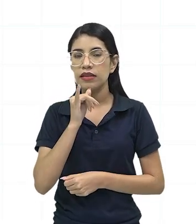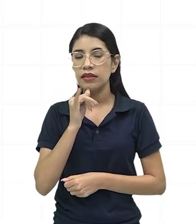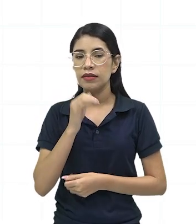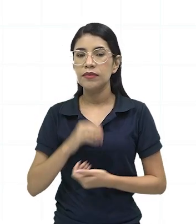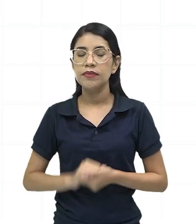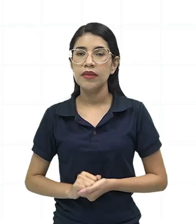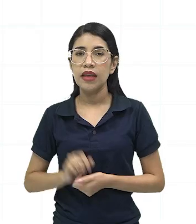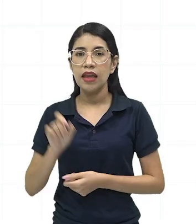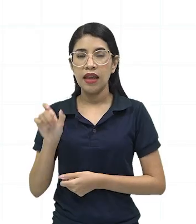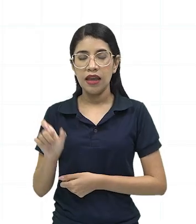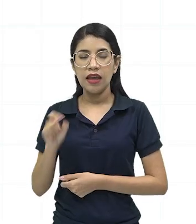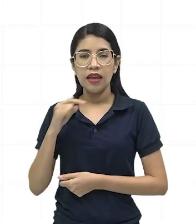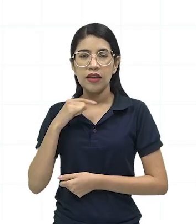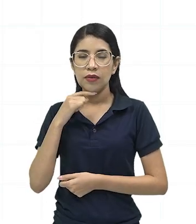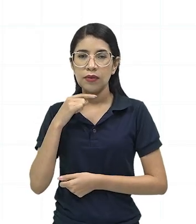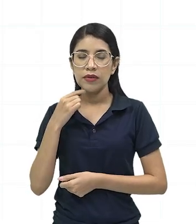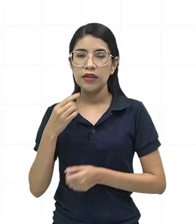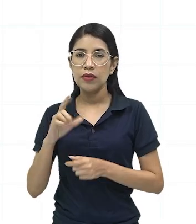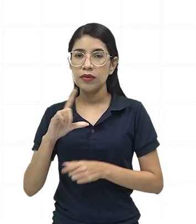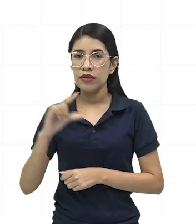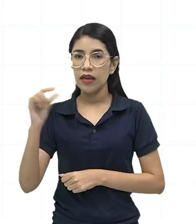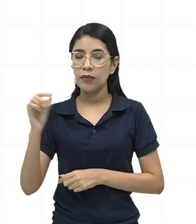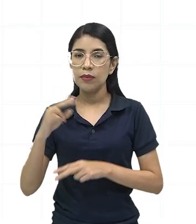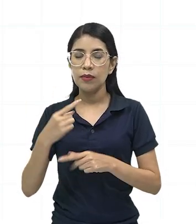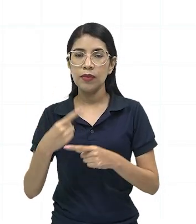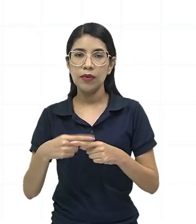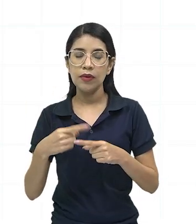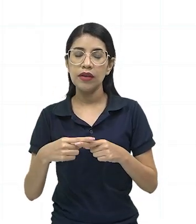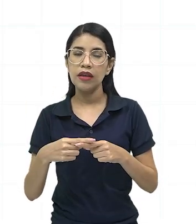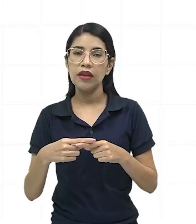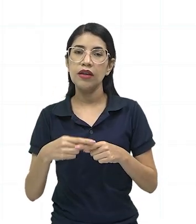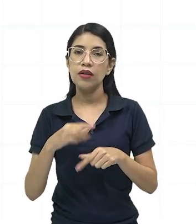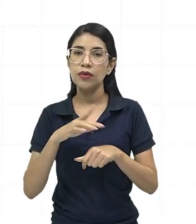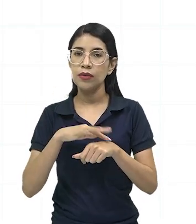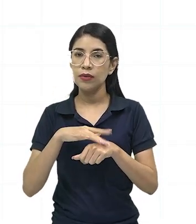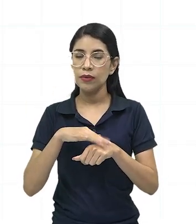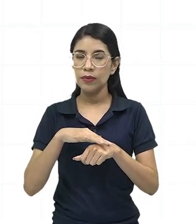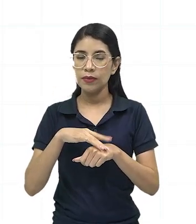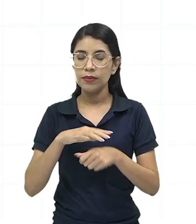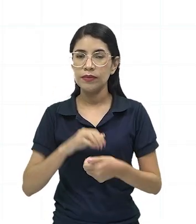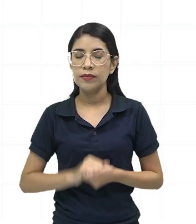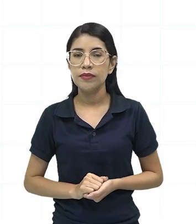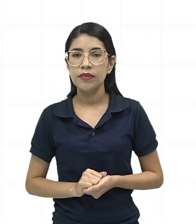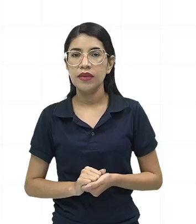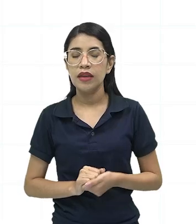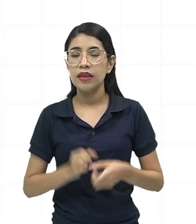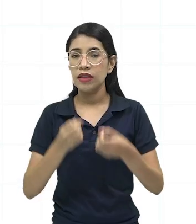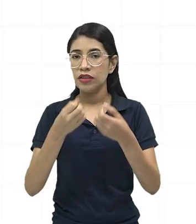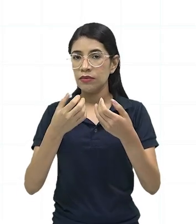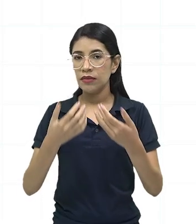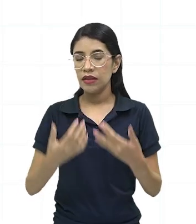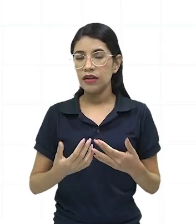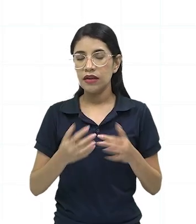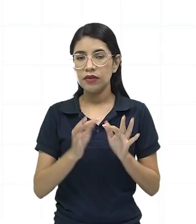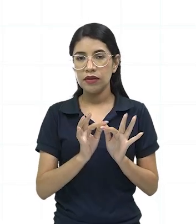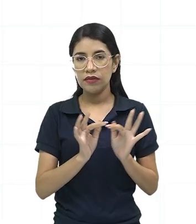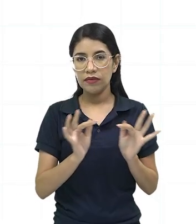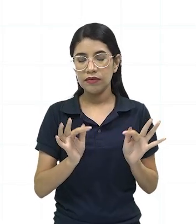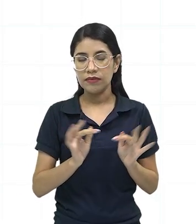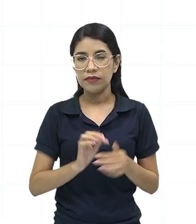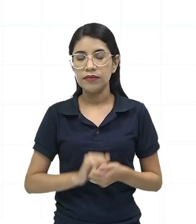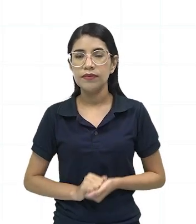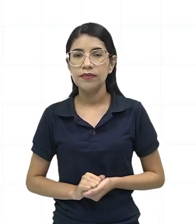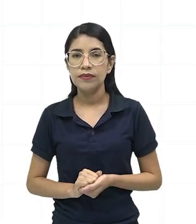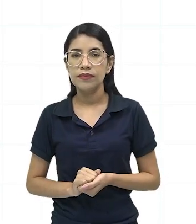não saiu, pois estava doente. Estou explicando o que está sendo expresso na primeira